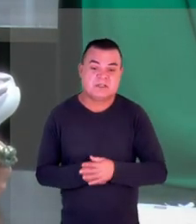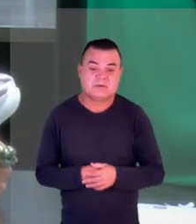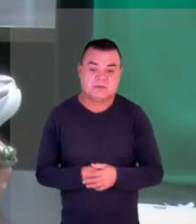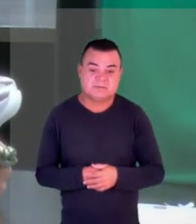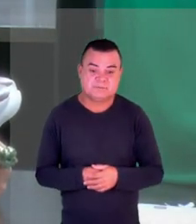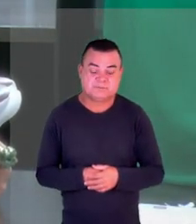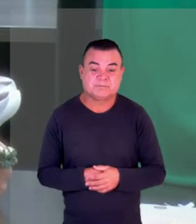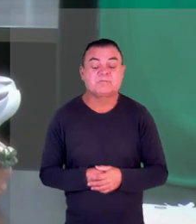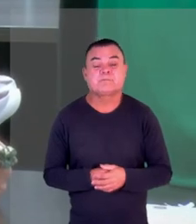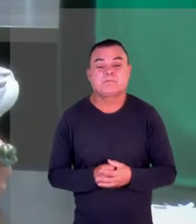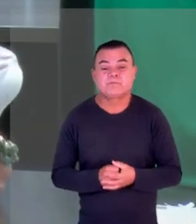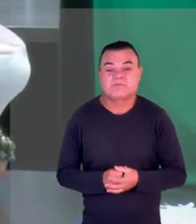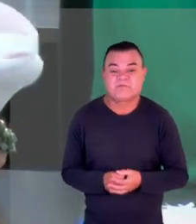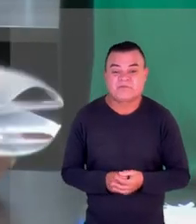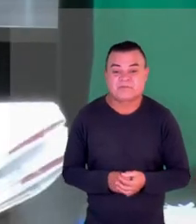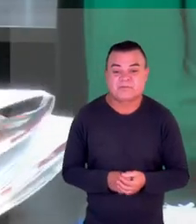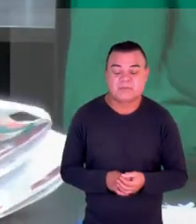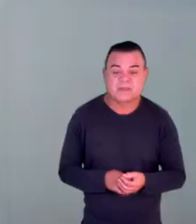por 20